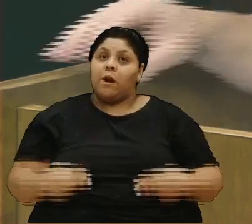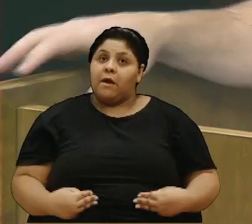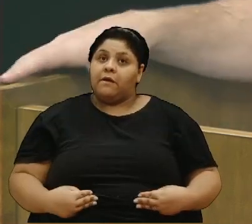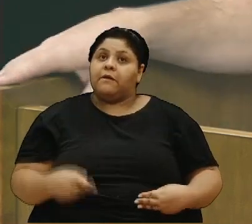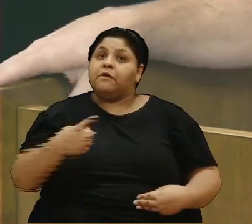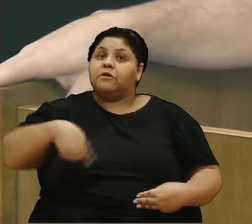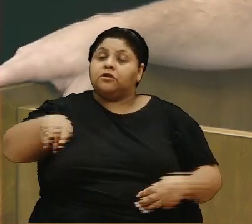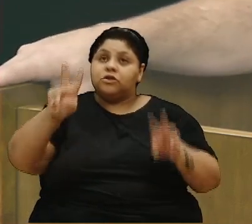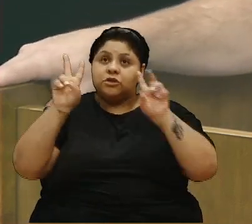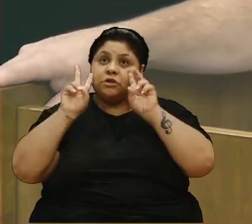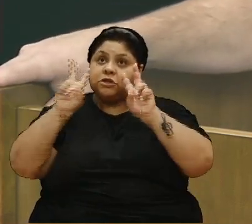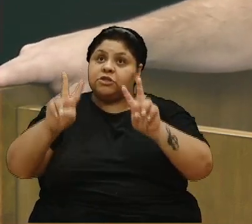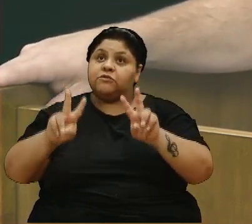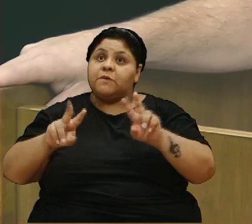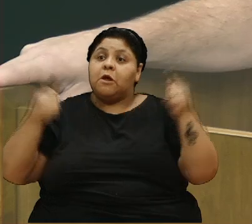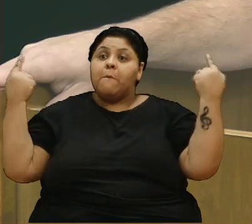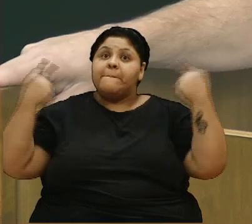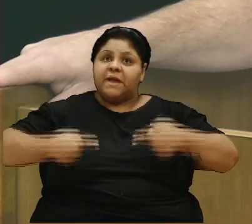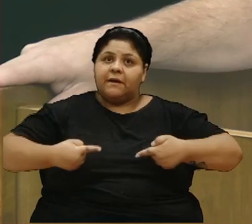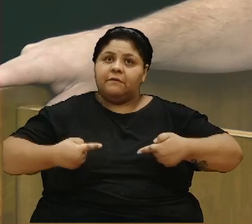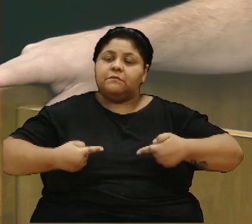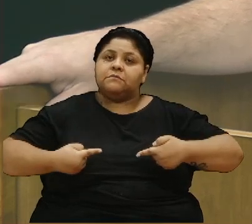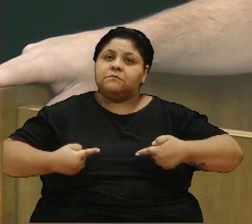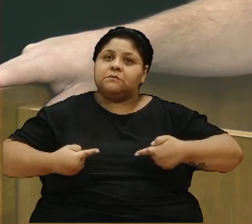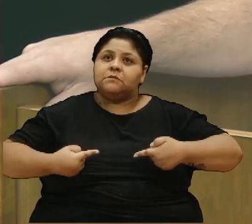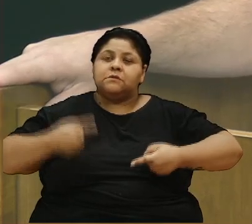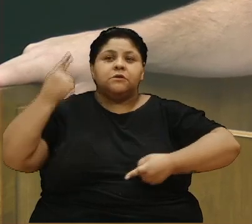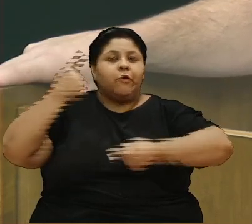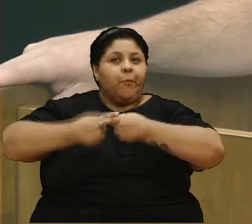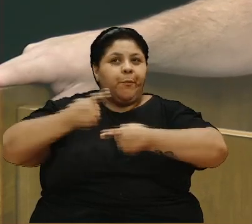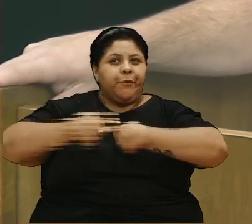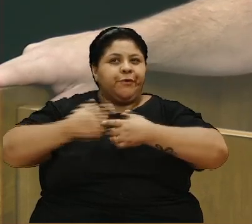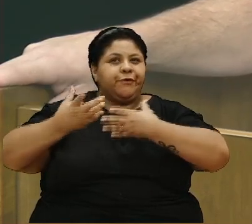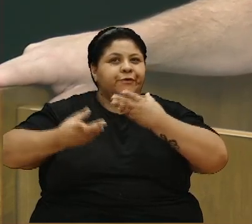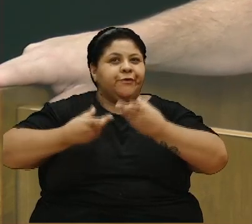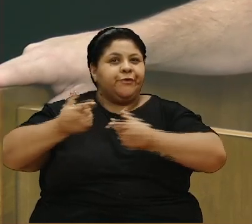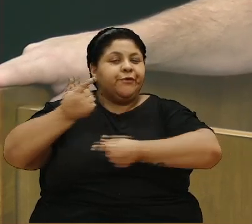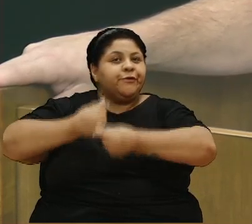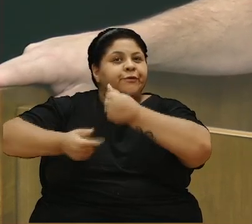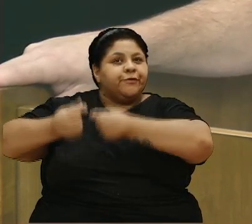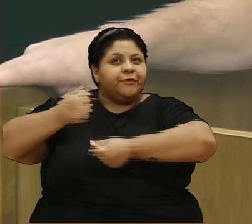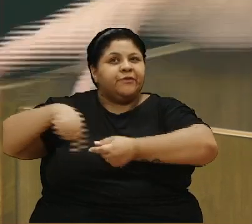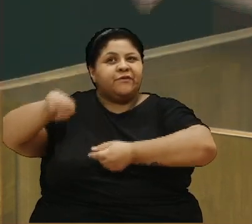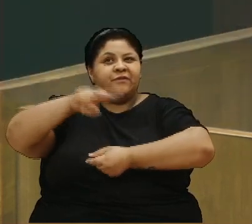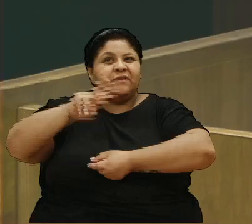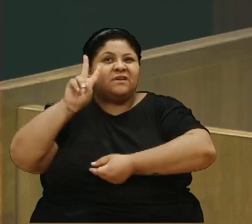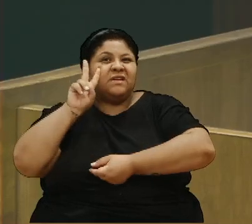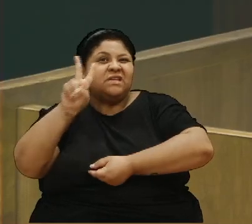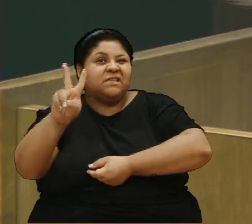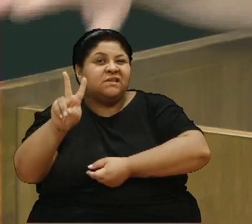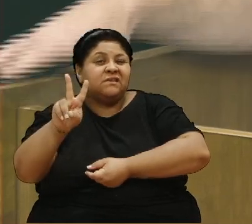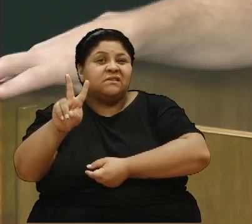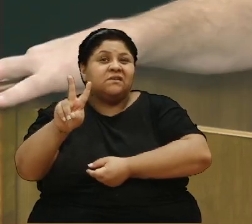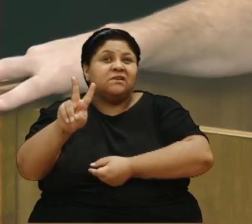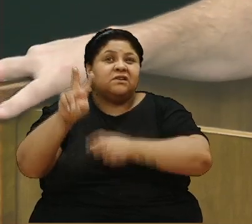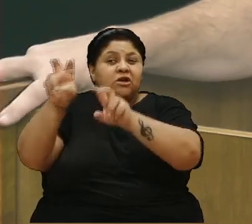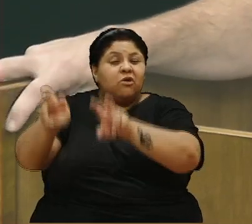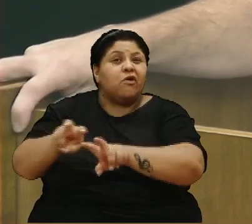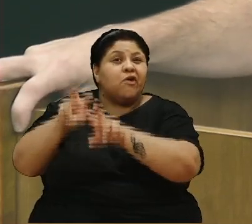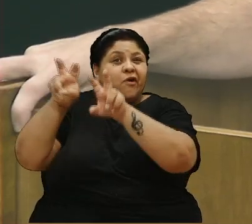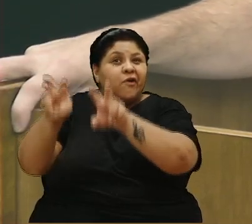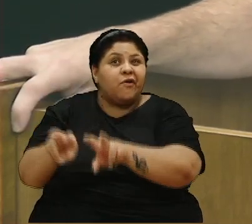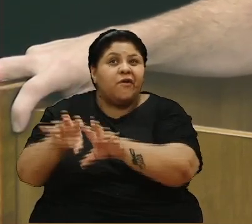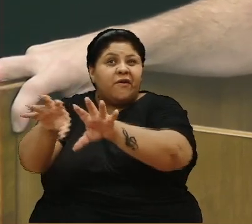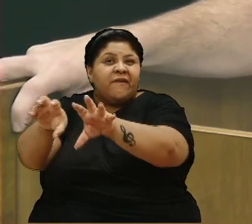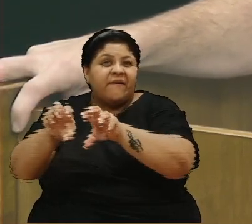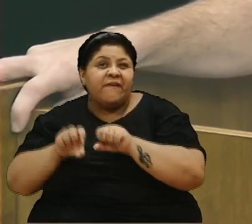gente está vendo aqui a briga por questões financeiras, a gente vê muitos agricultores, colonos